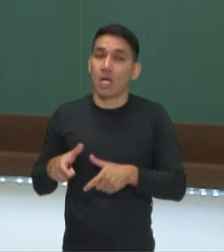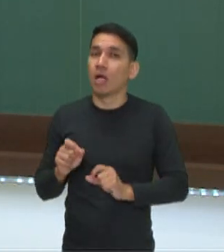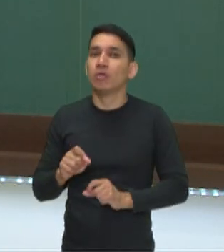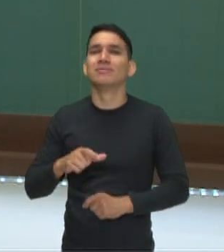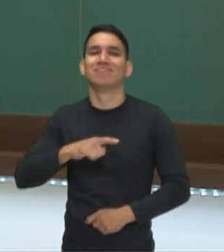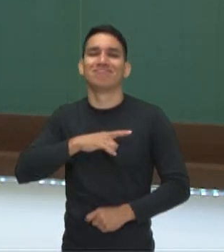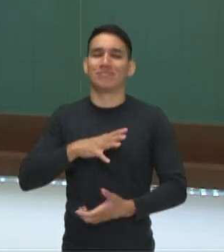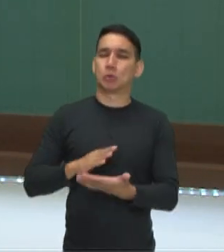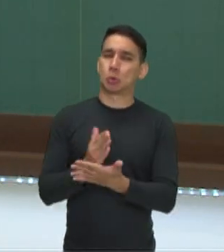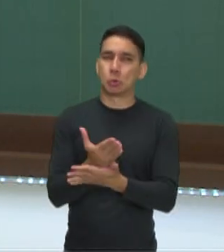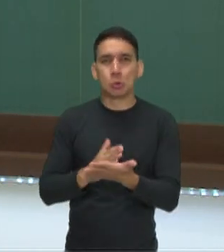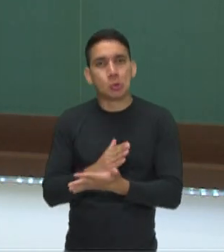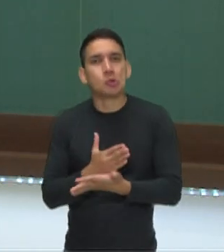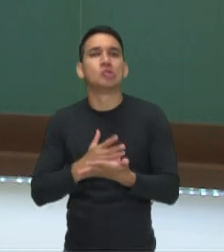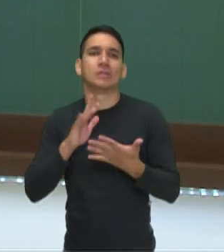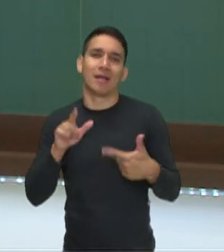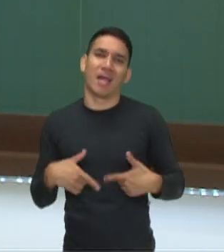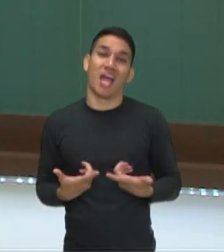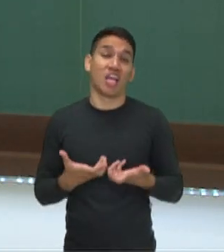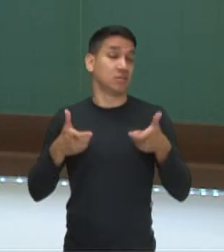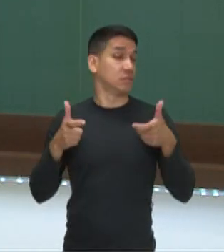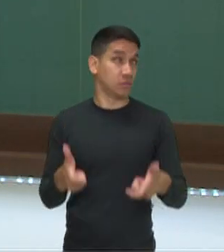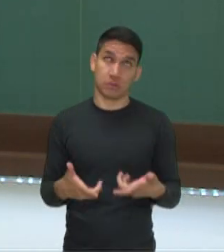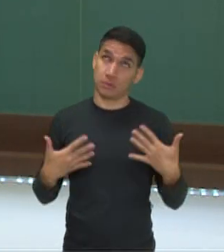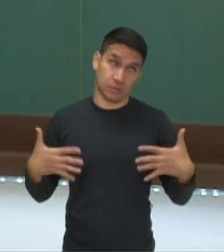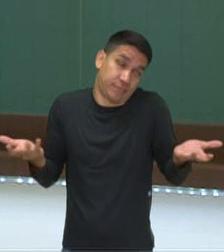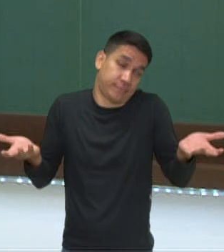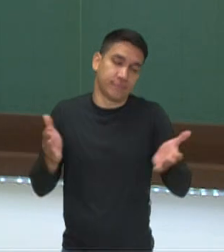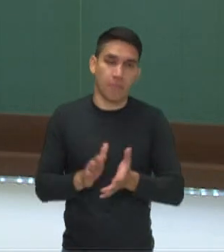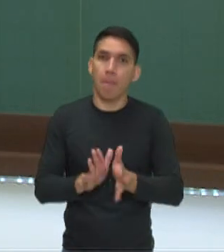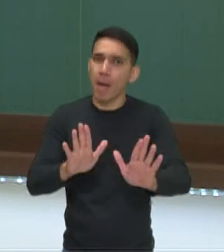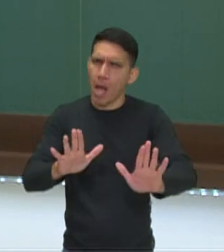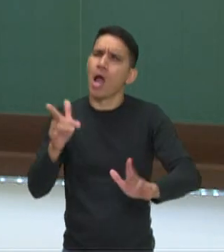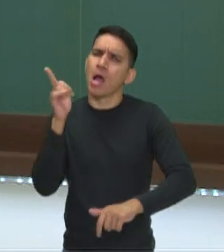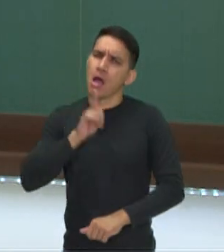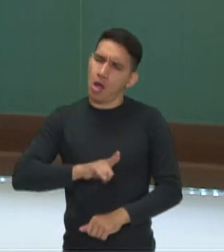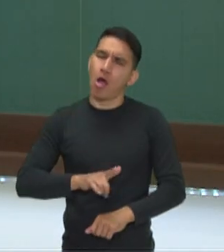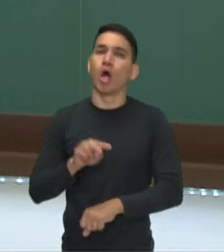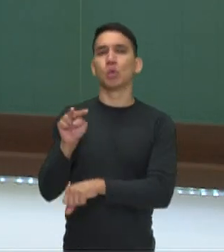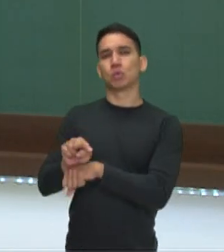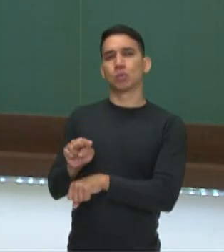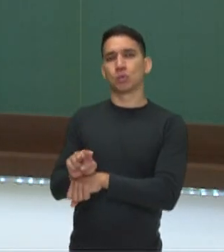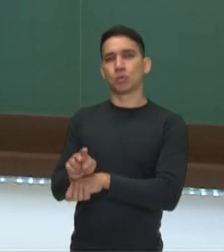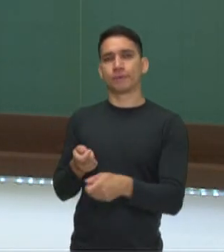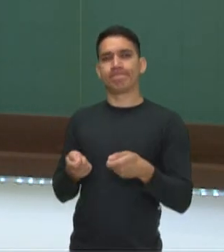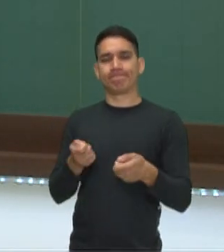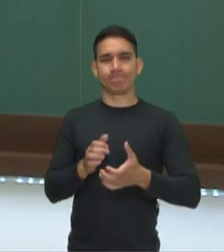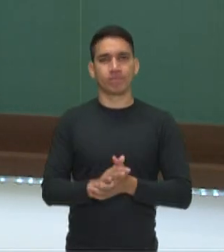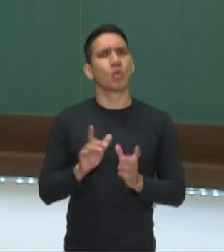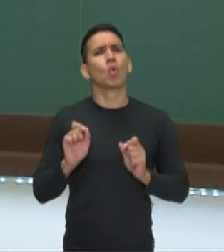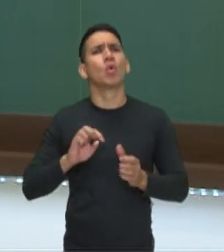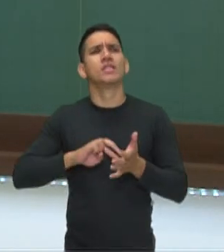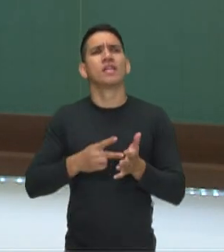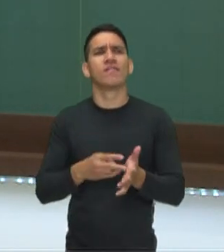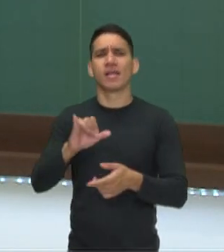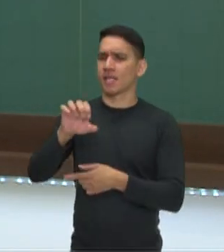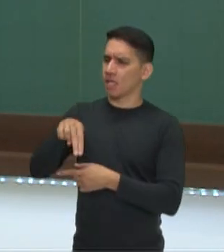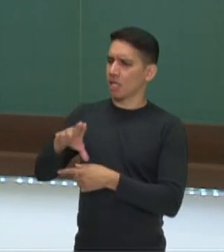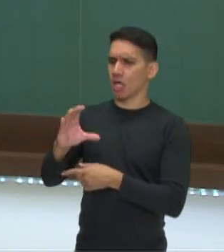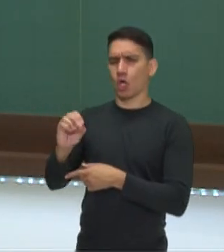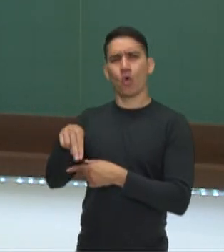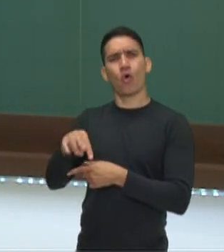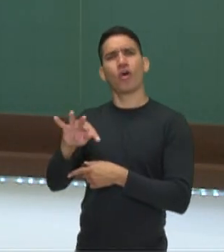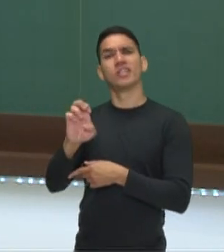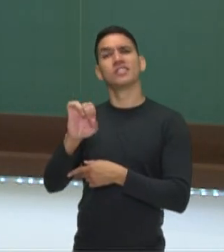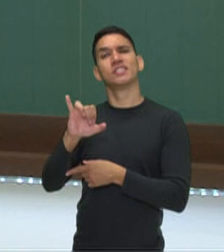Causa incômodo, é bastante desagradável, mas tem tratamento. Então, o que é essa incontinência? É